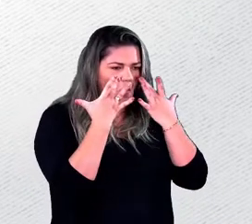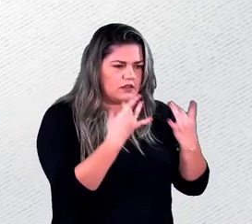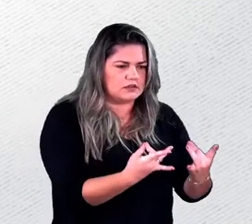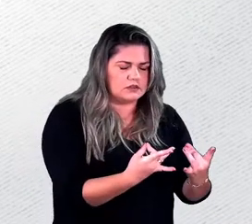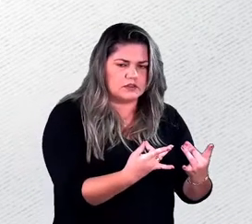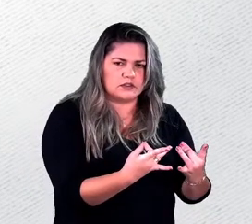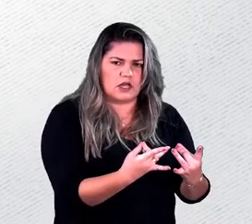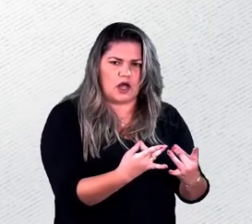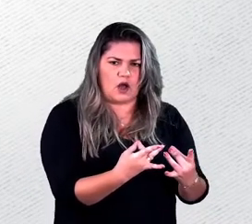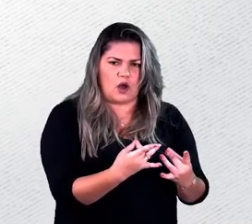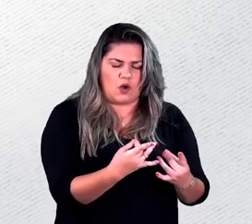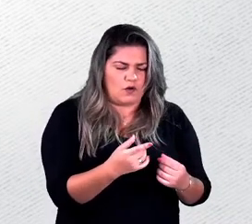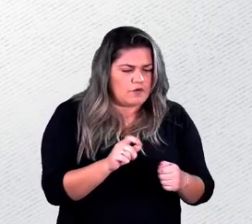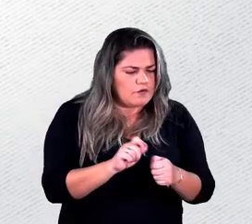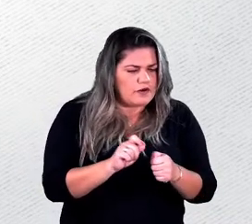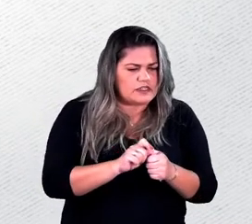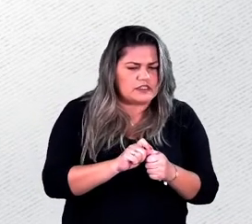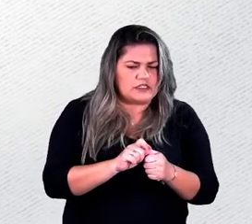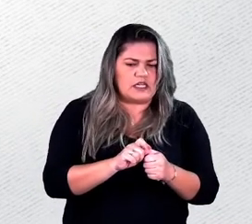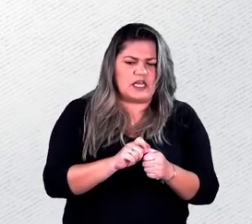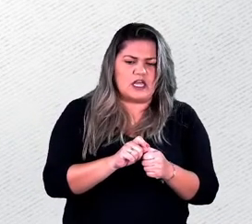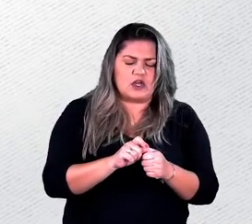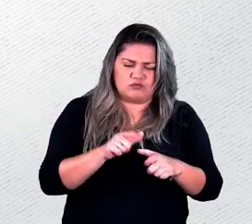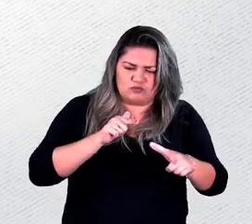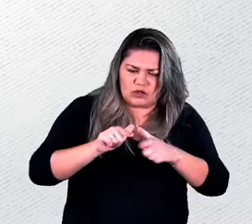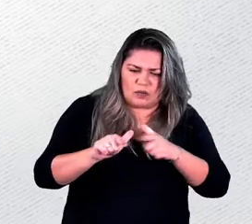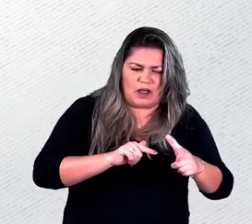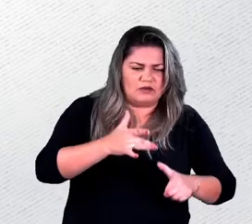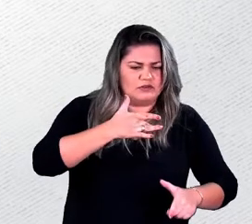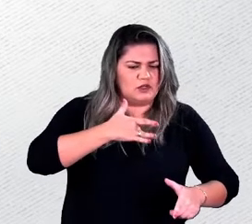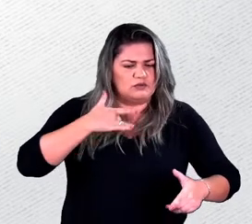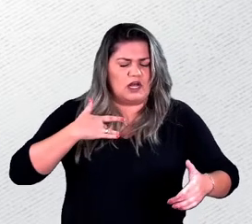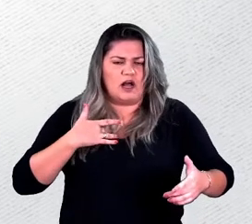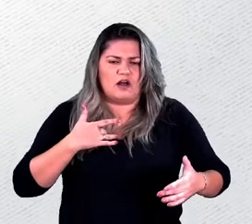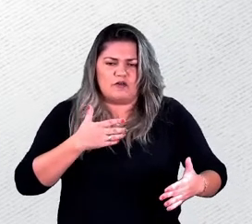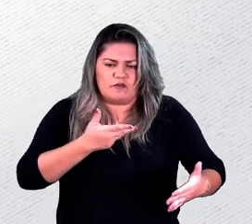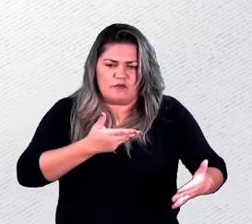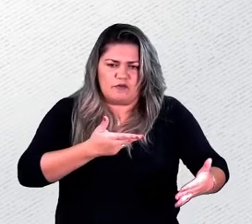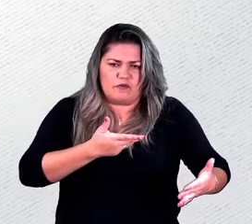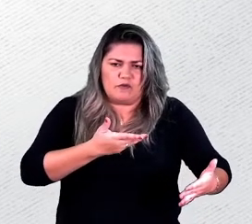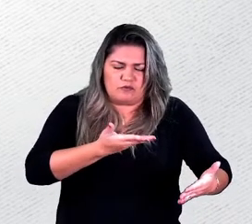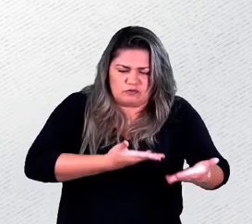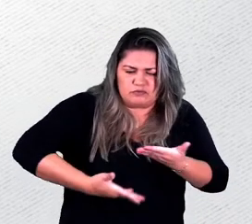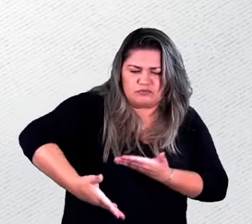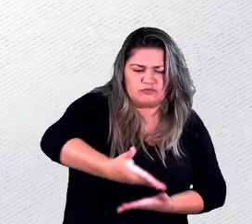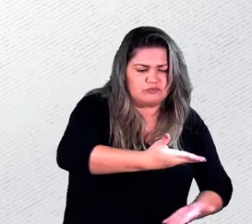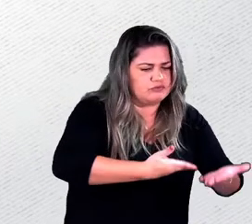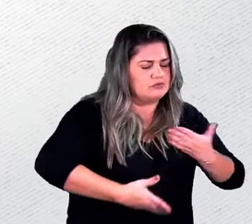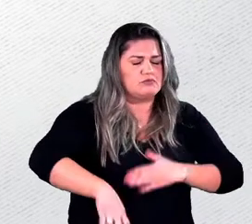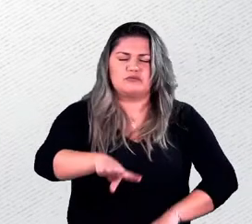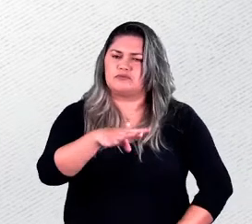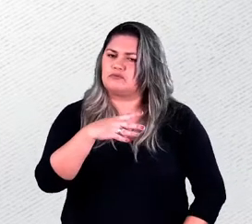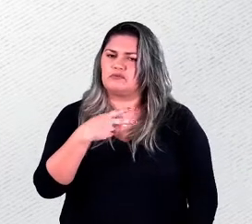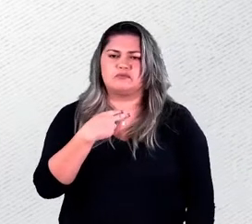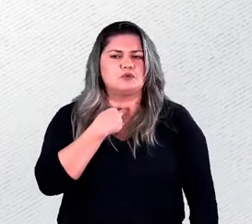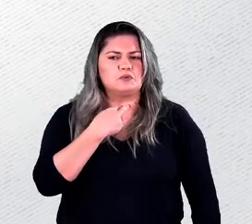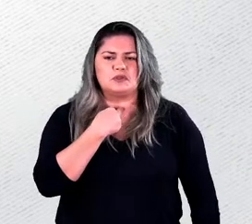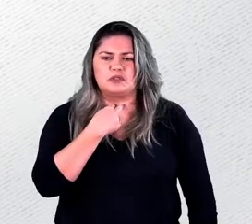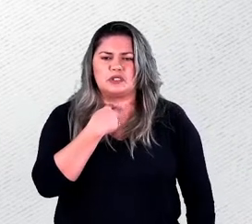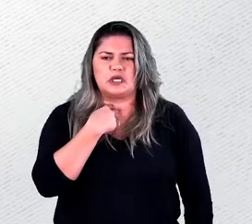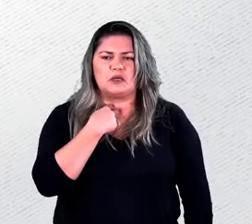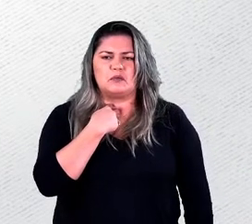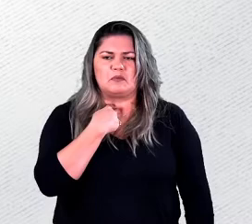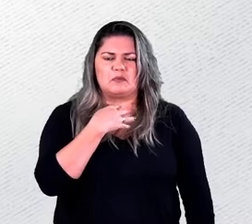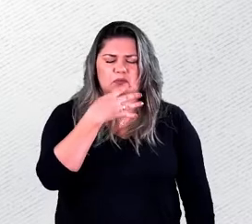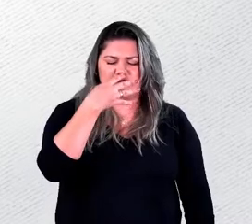autonomia da vontade Marco para a formação saudável dessas relações nós não podemos ignorar que